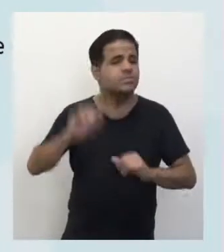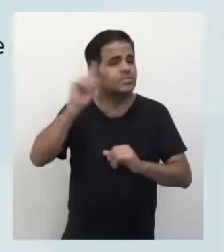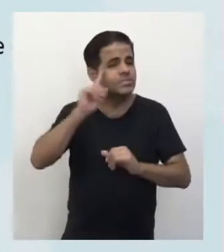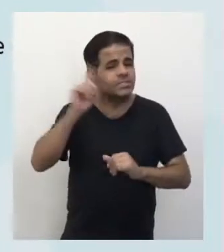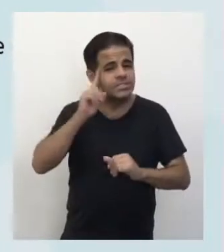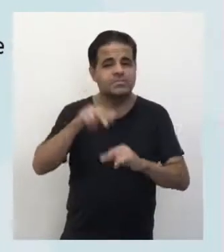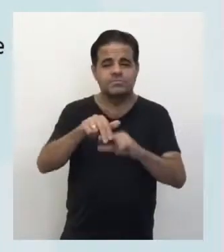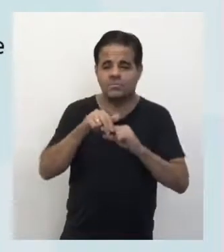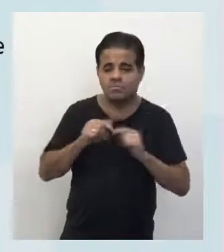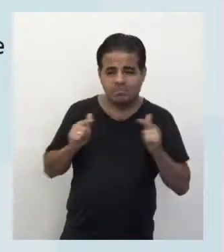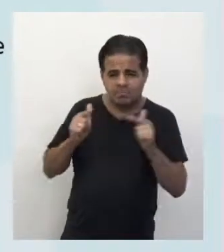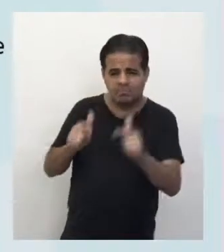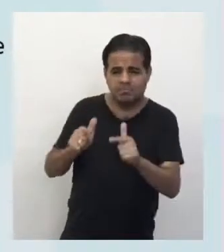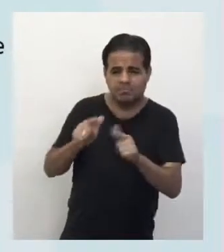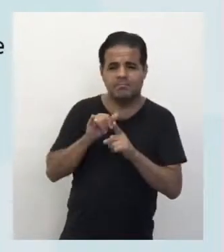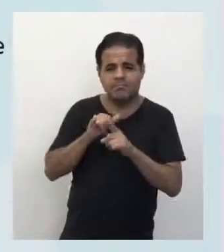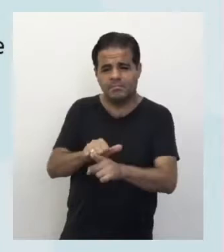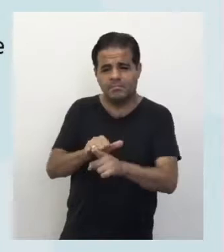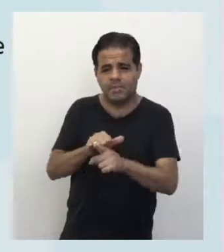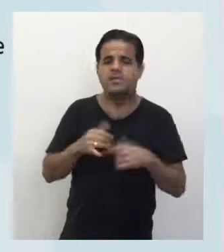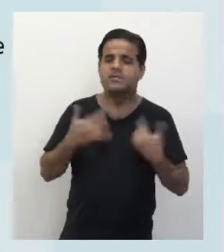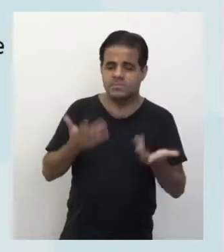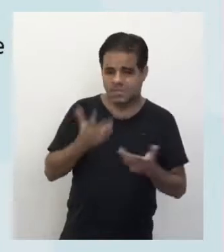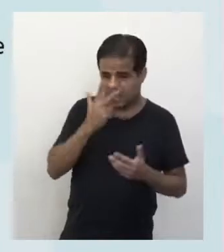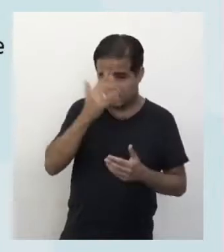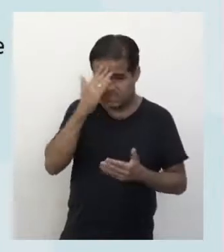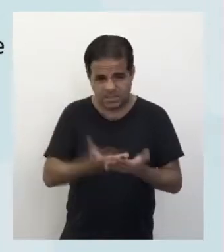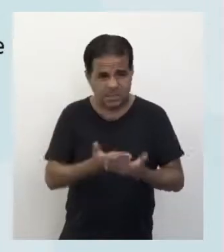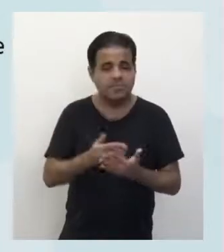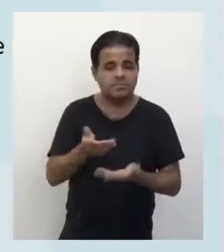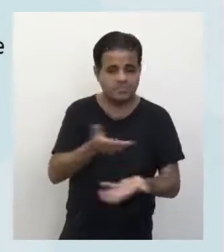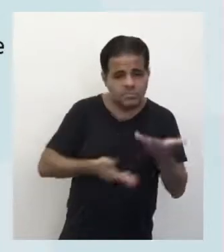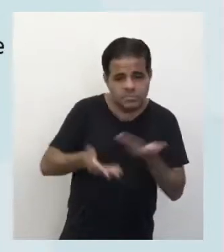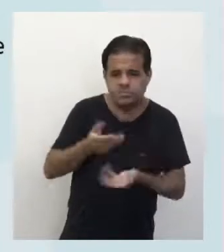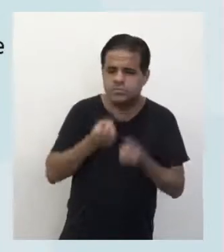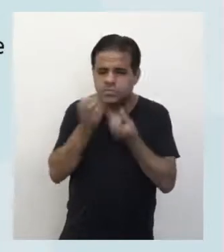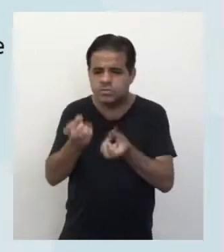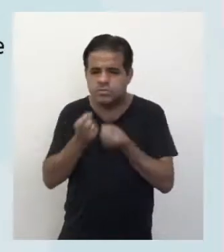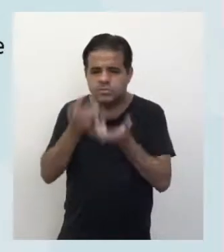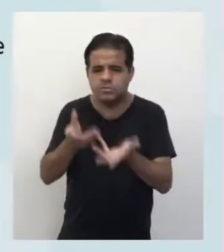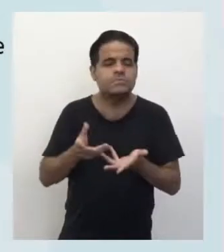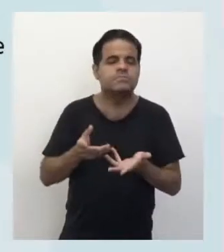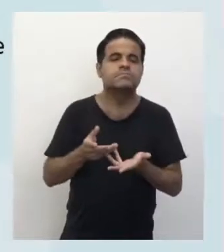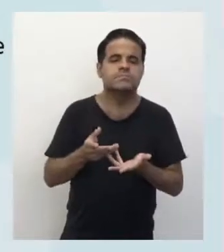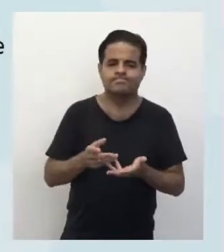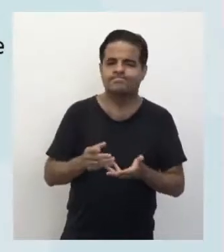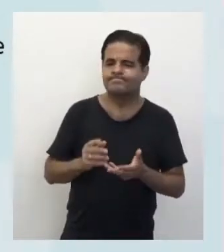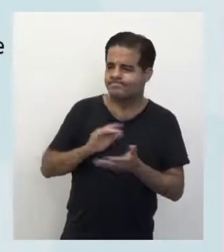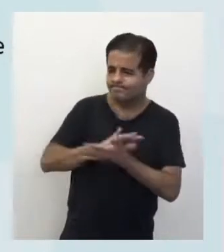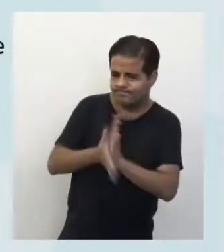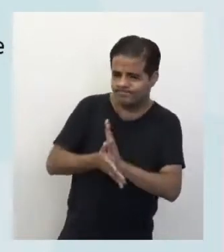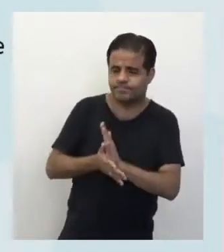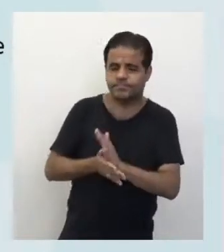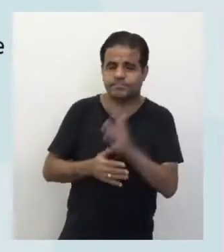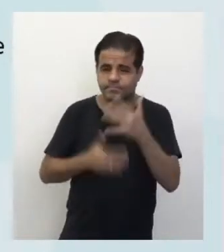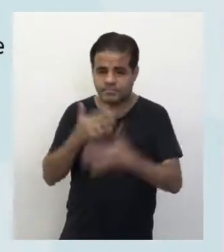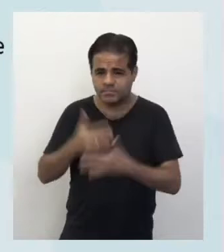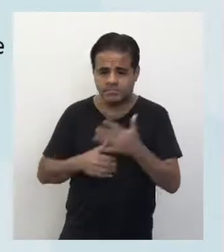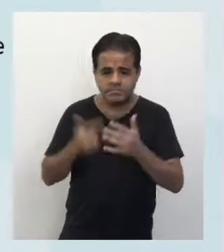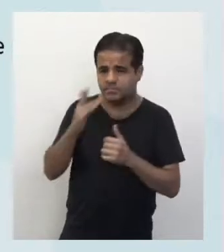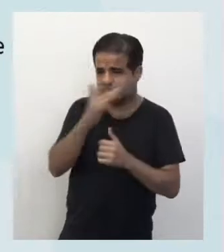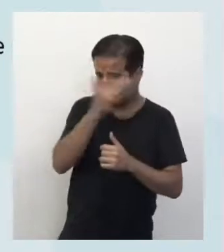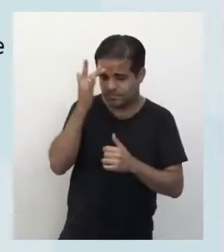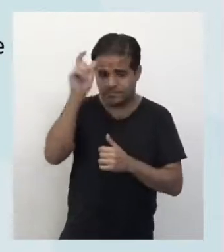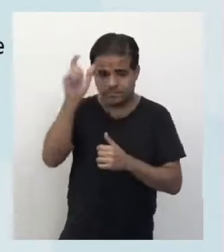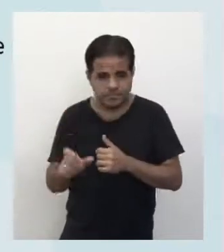esses memes. Então você acredita então que quem compartilha informações que acabam denegrindo ou atrapalhando alguém, essa pessoa também